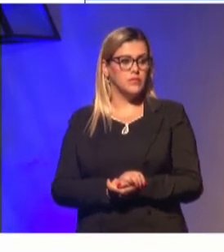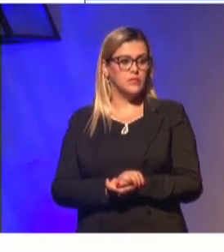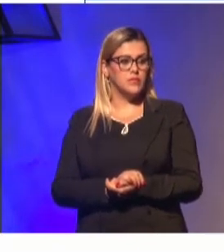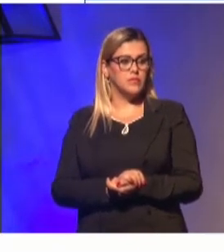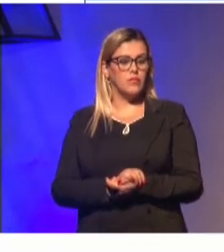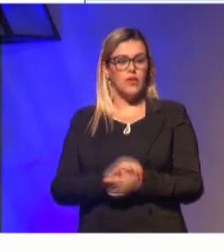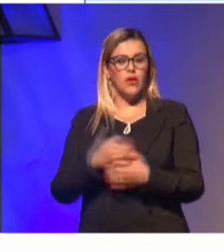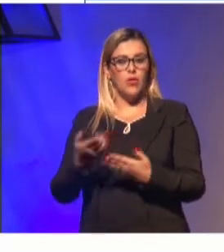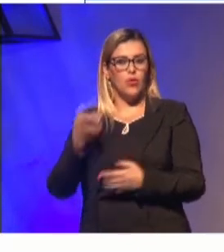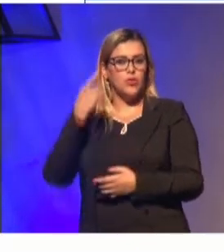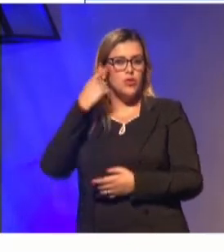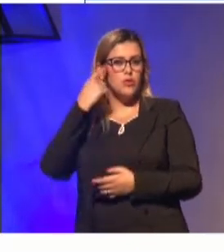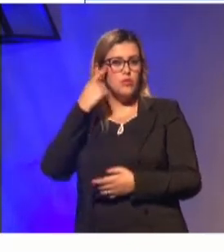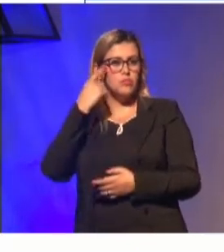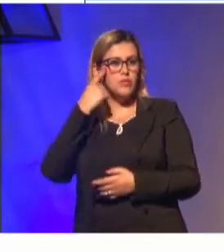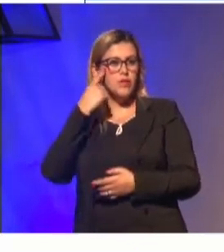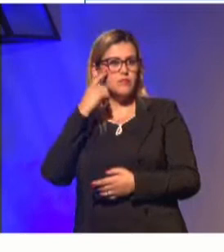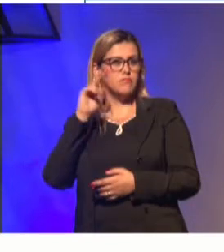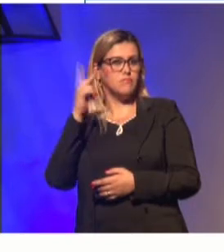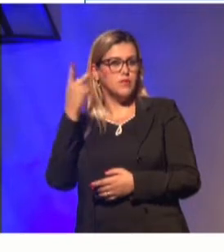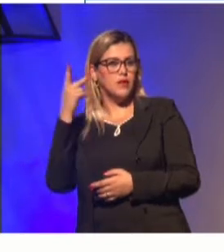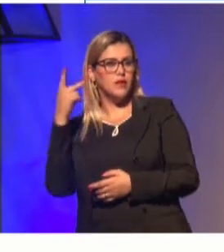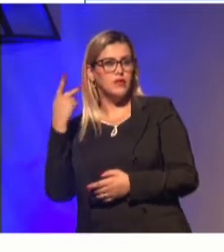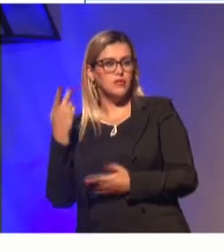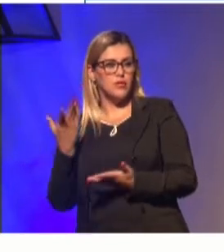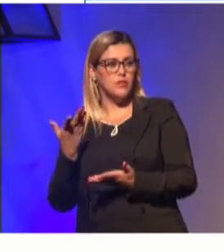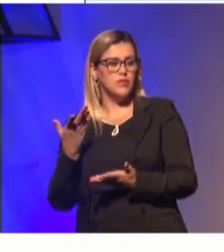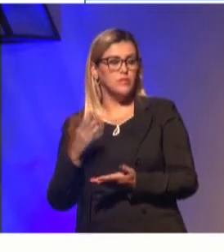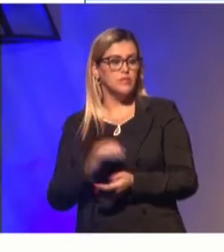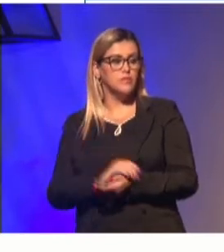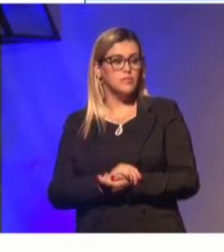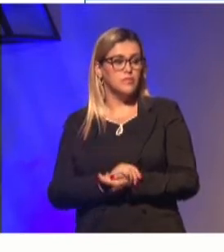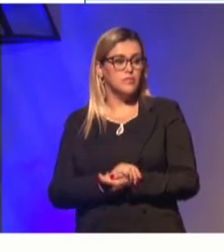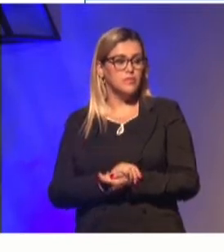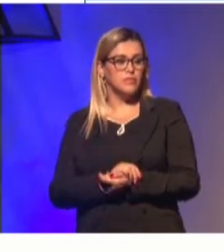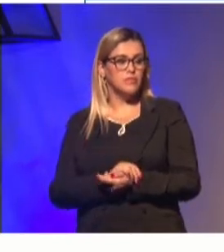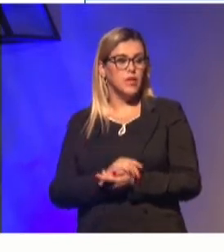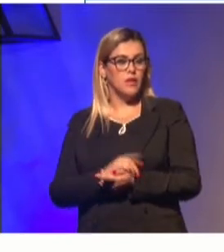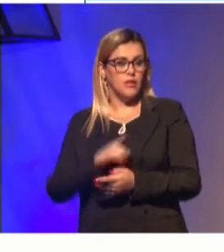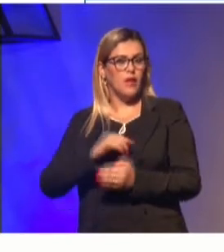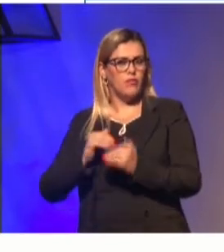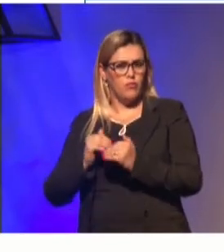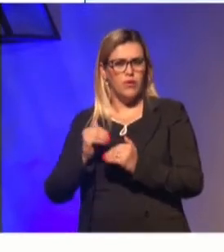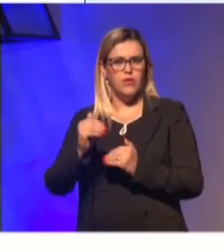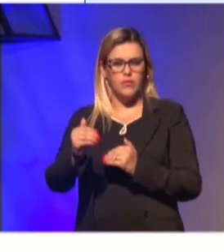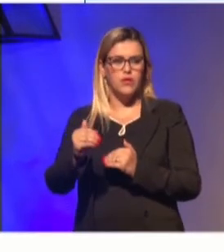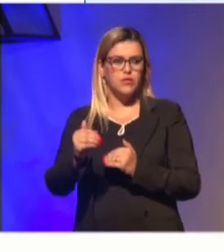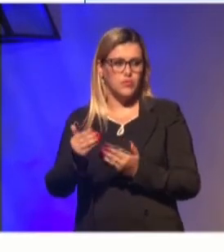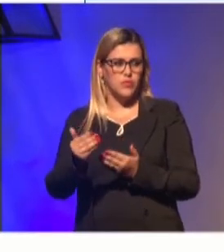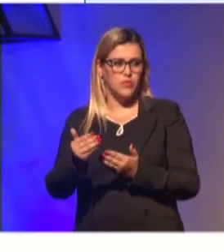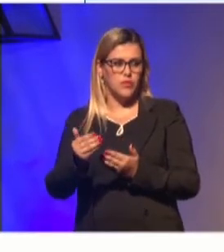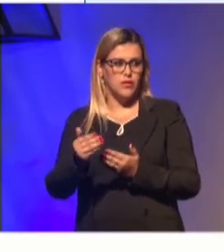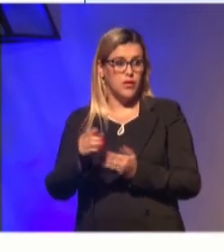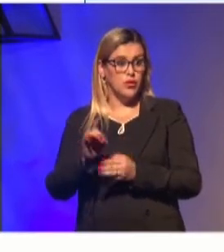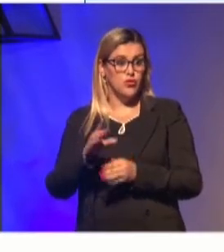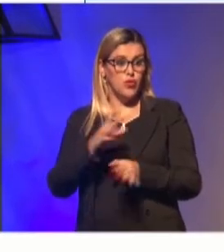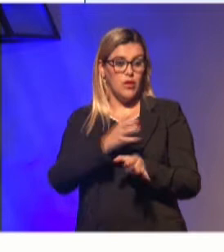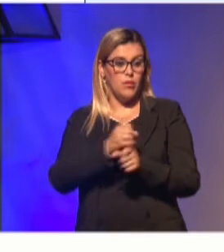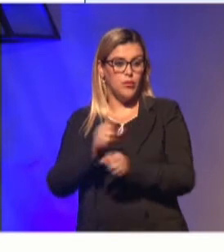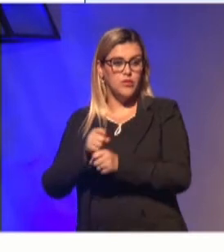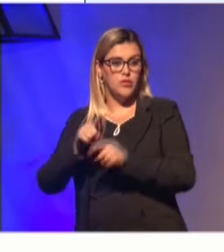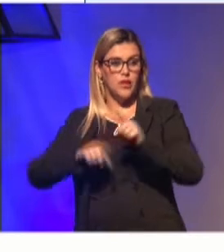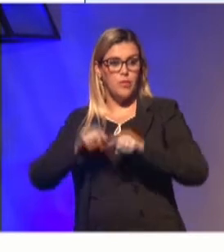Quando a gente pensa na evolução histórica, traçando uma linha do tempo, né? Então teve um grande avanço, não só na produção de equipamentos, como